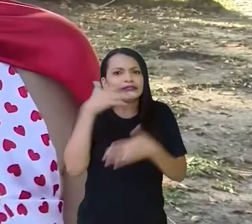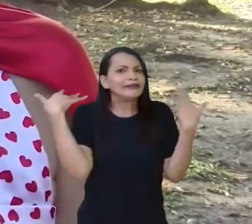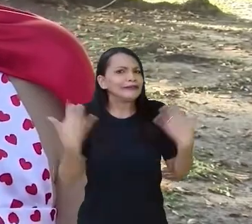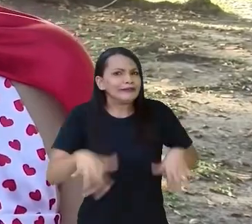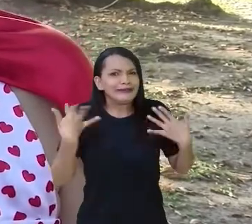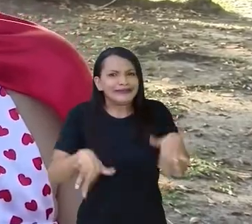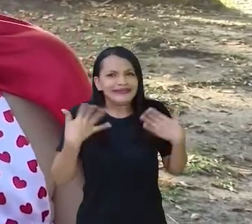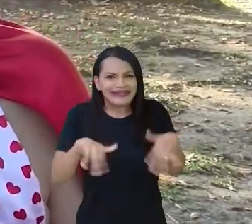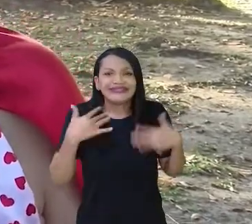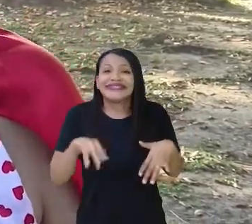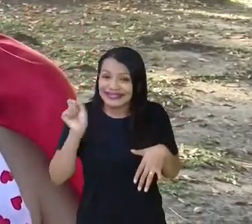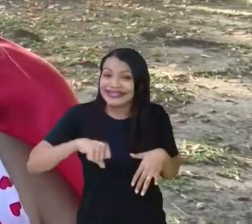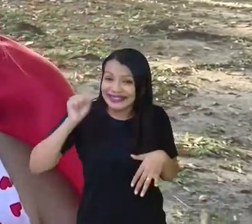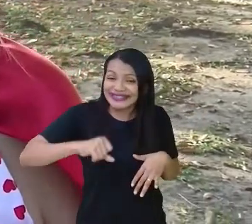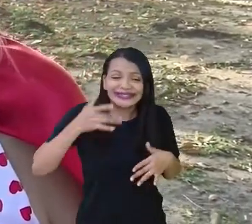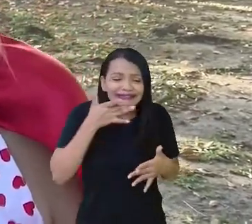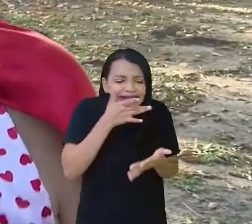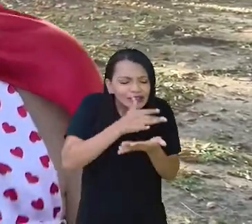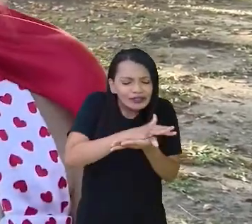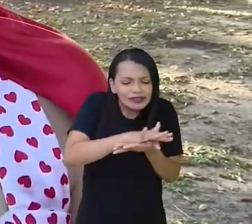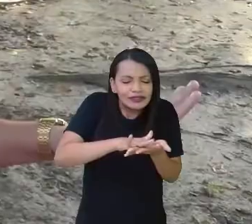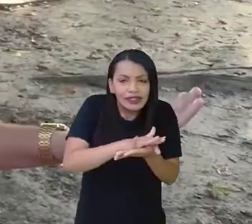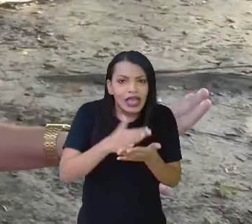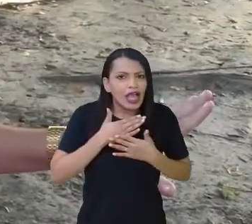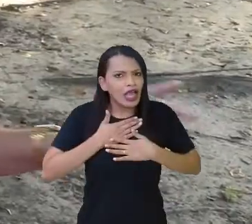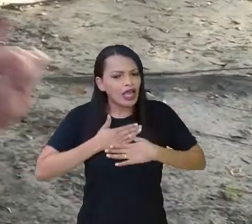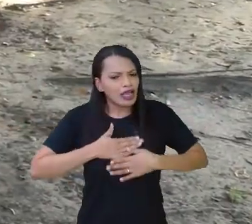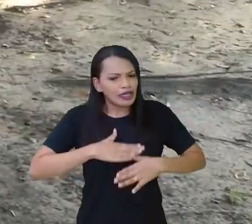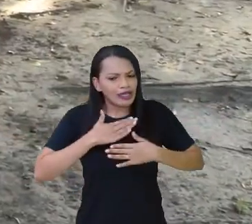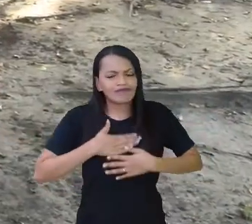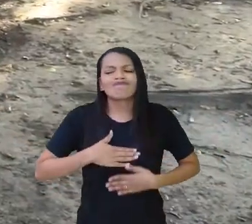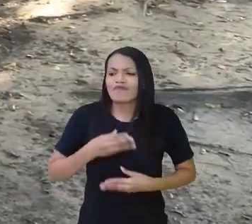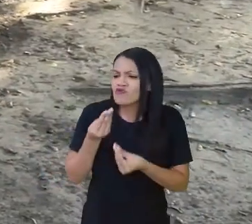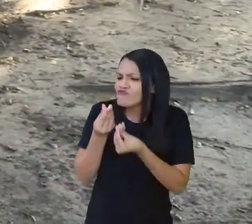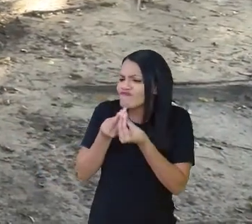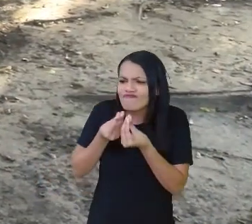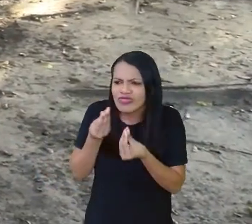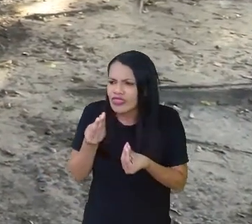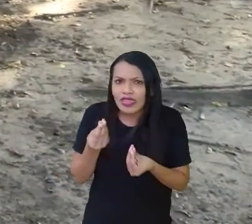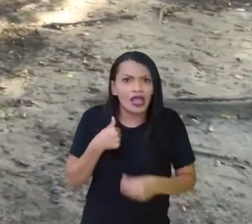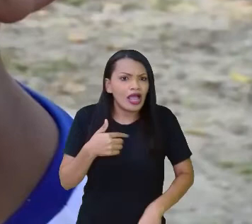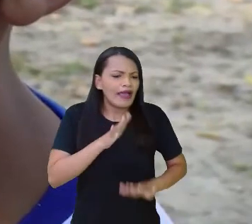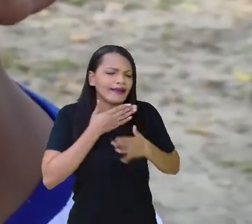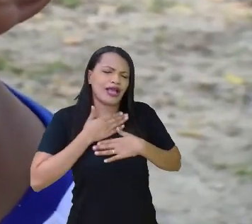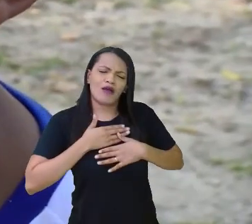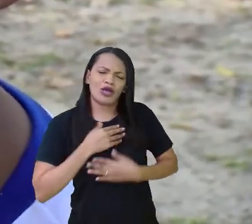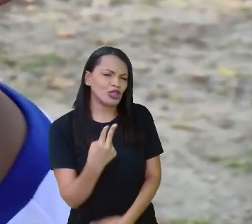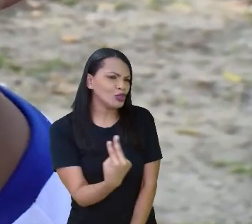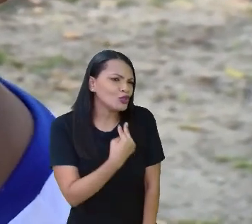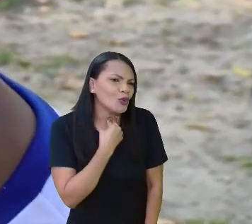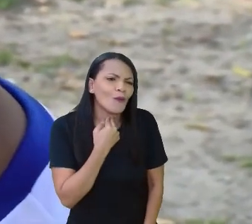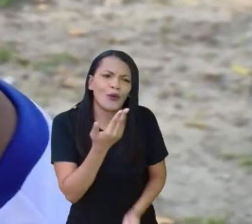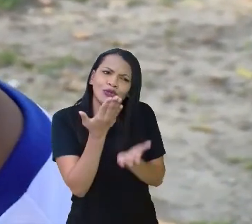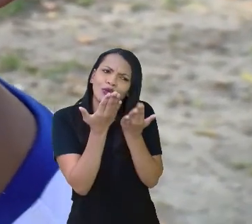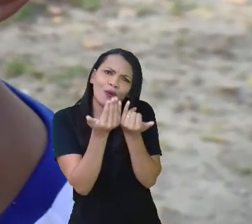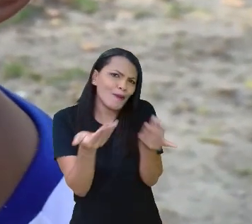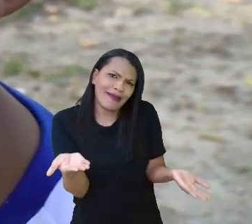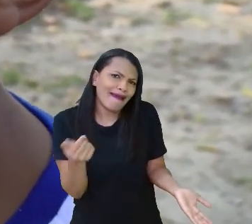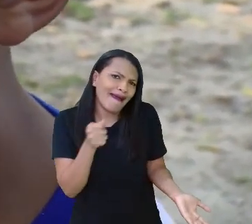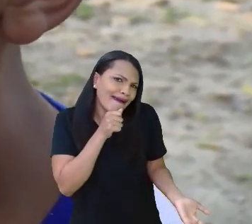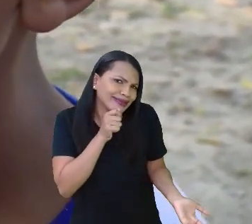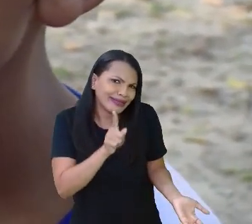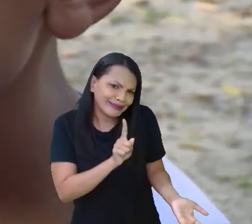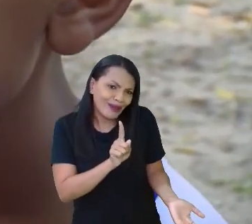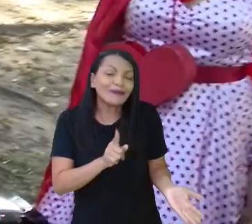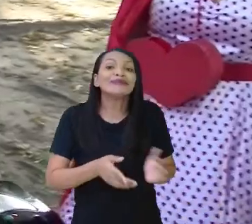delicioso. É! Calma, Super Love! Ainda não pode comer esse brigadeiro, hein?